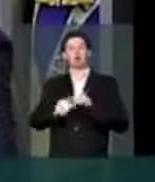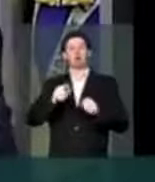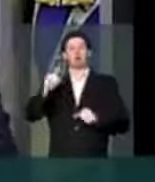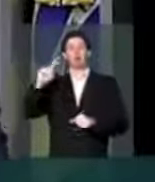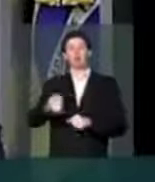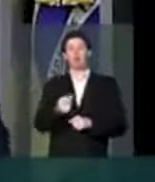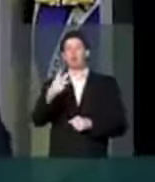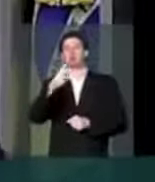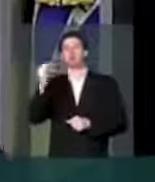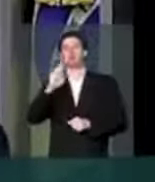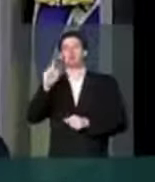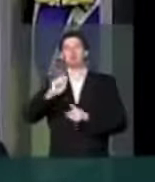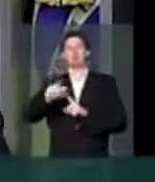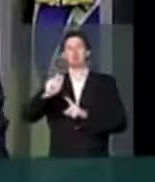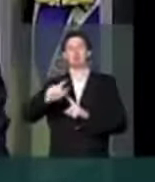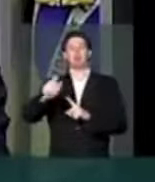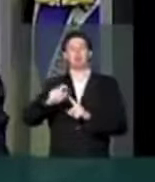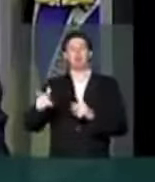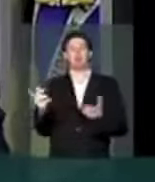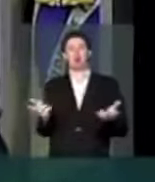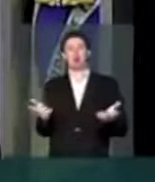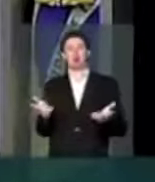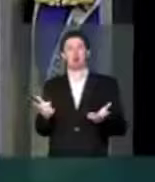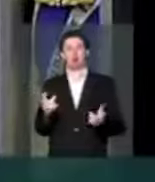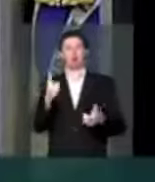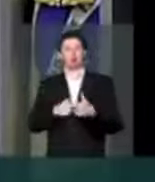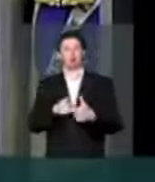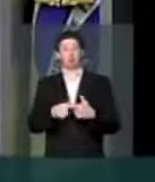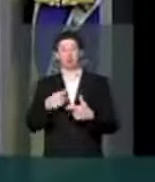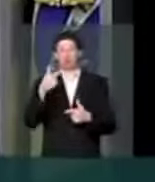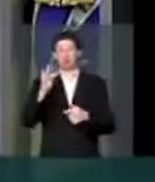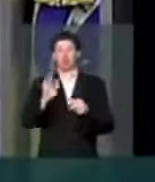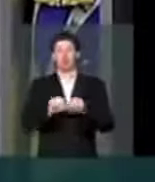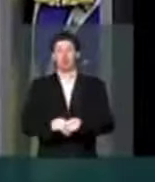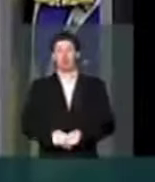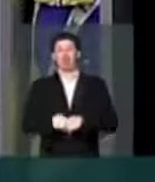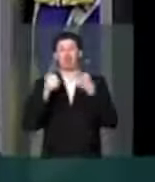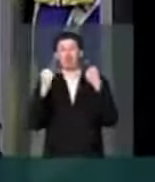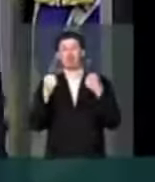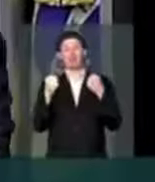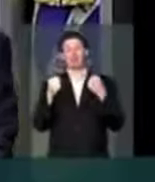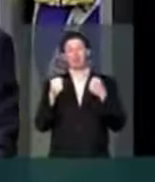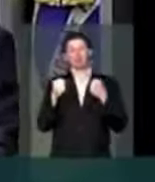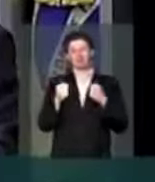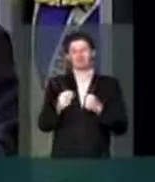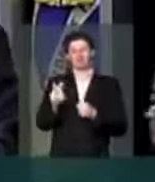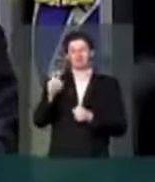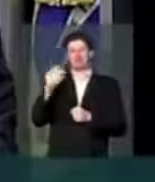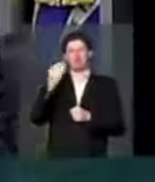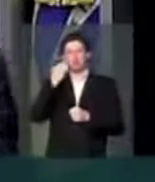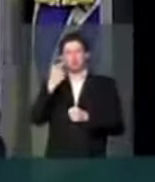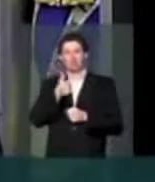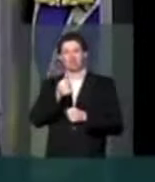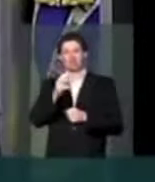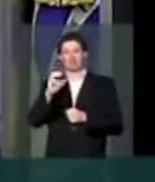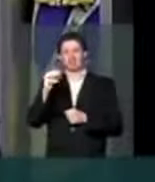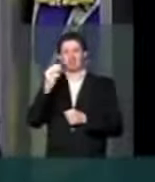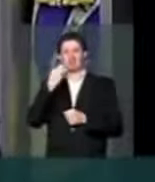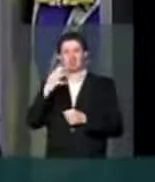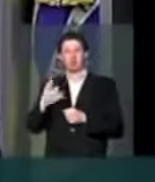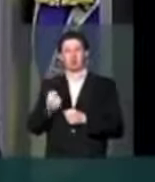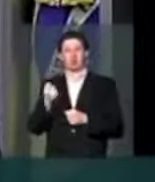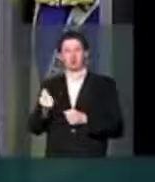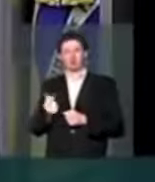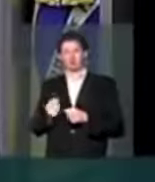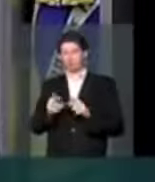pagar R$ 1.300 para o Postales, porque o PT quebrou o Postales com 5 bilhões e 600 milhões de furo.